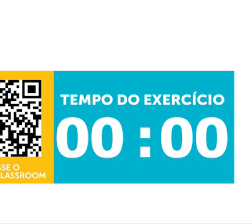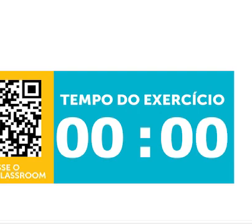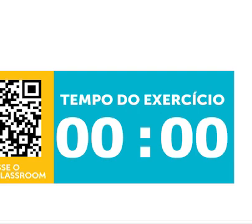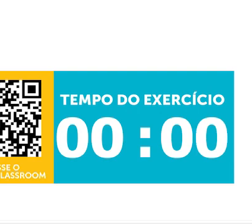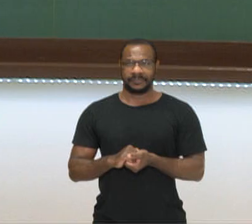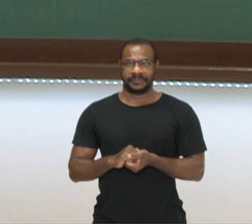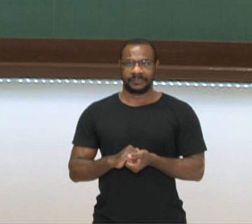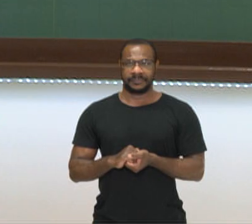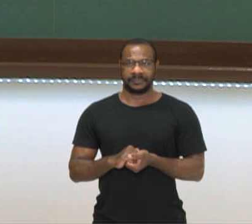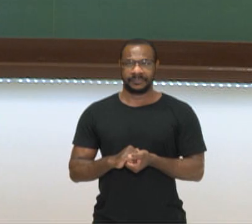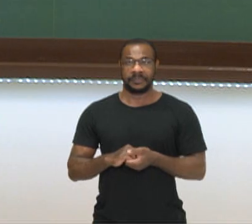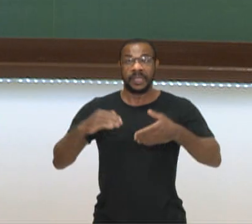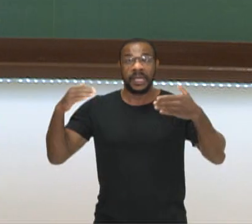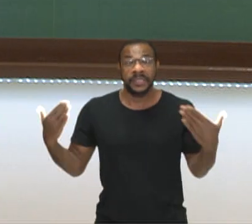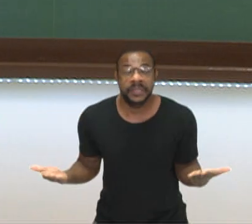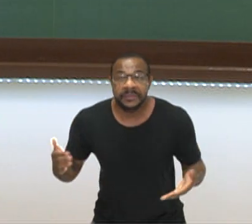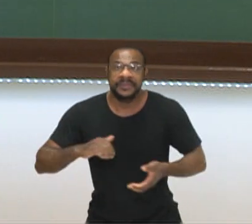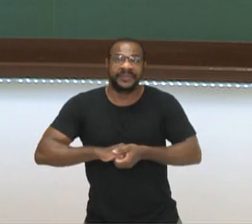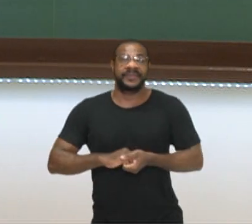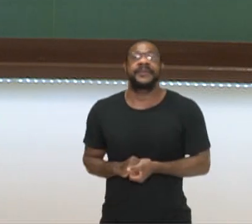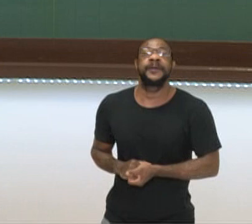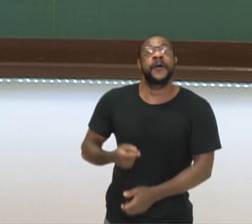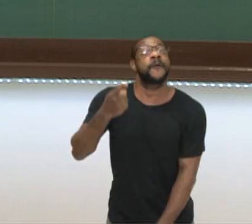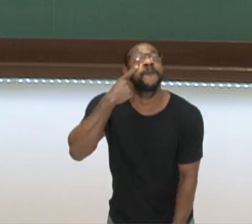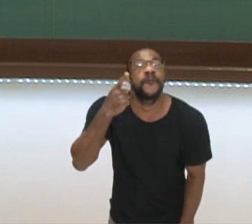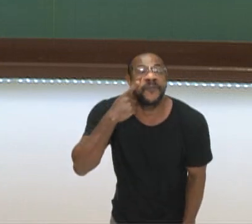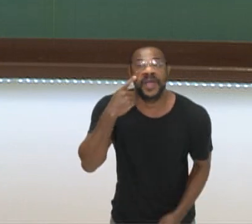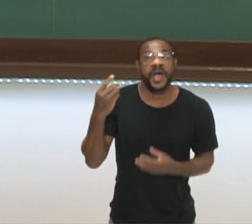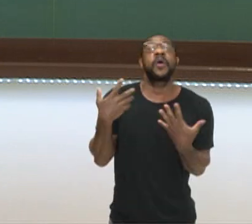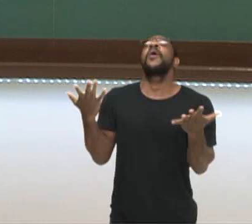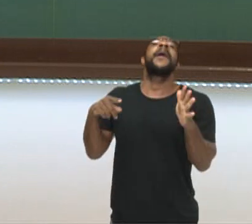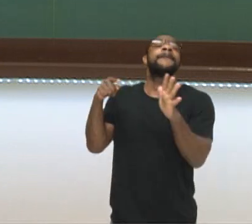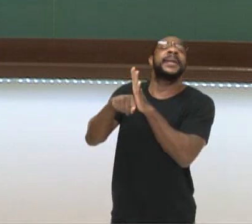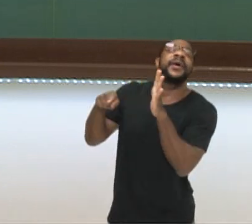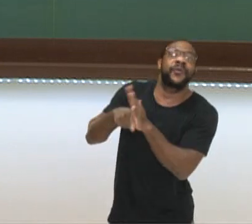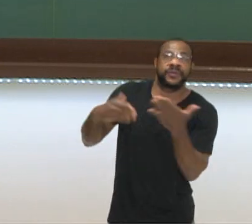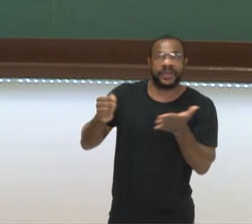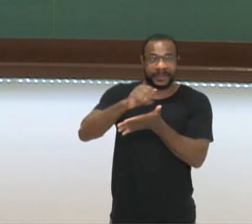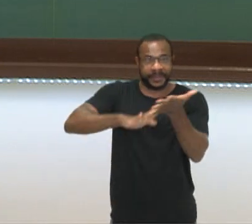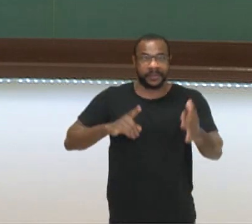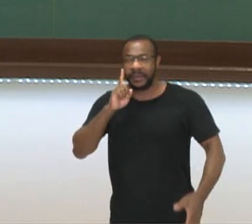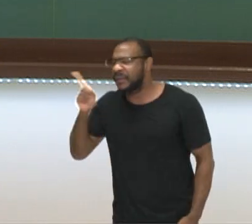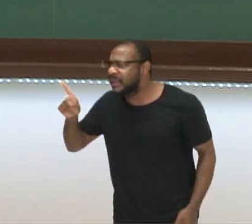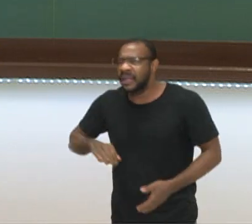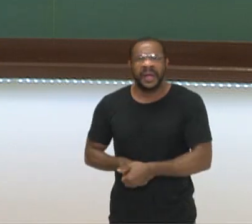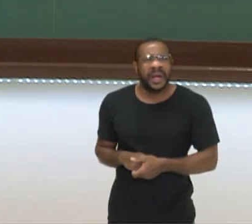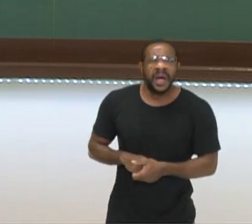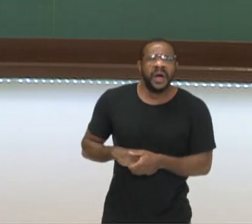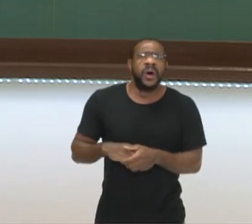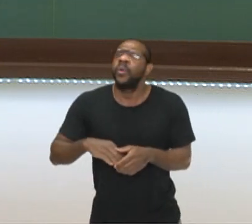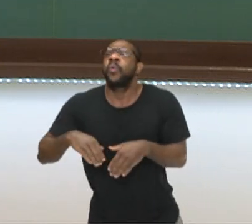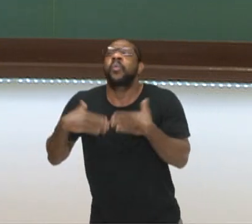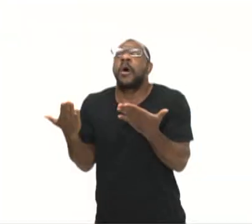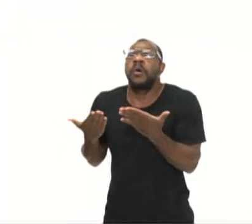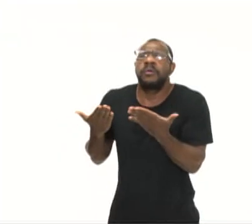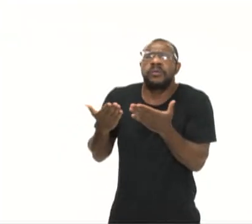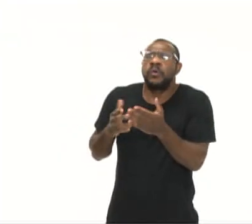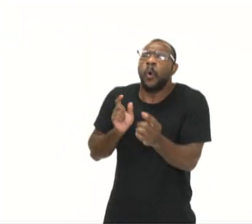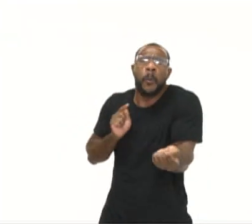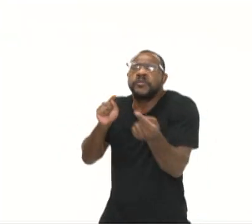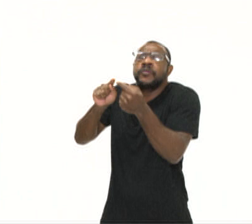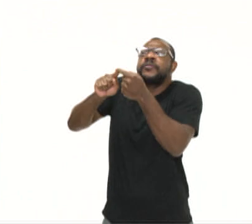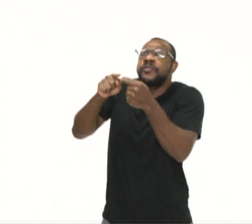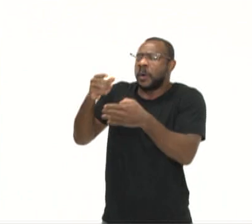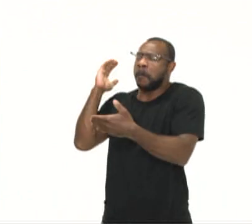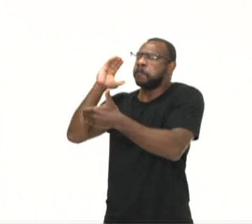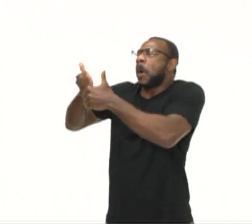Então, pessoal, vamos ver qual era a pergunta dessa atividade? A pergunta era: qual era o objetivo